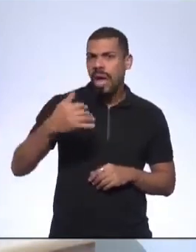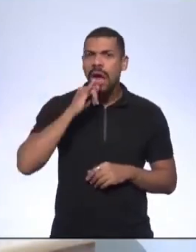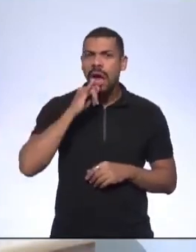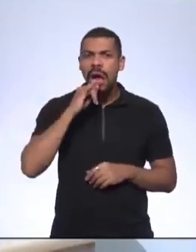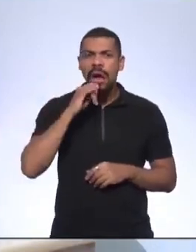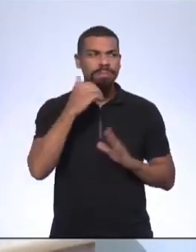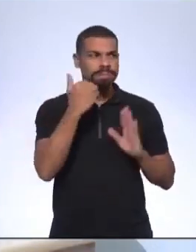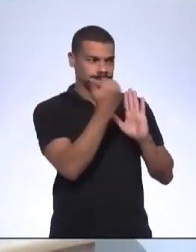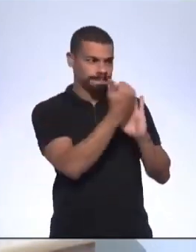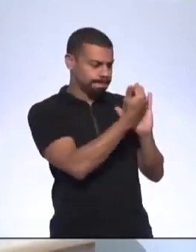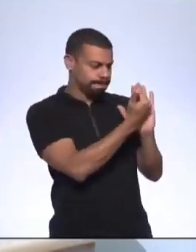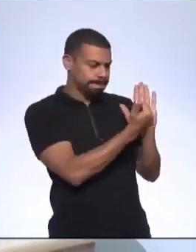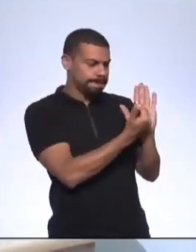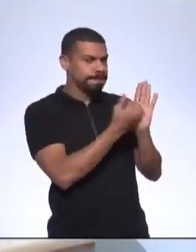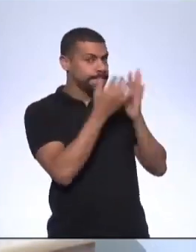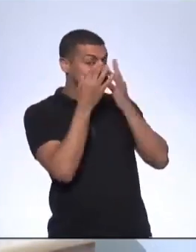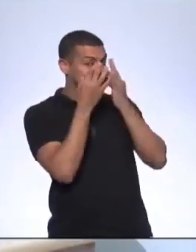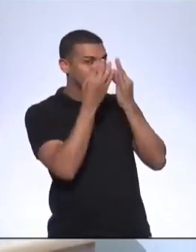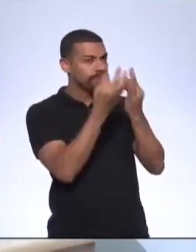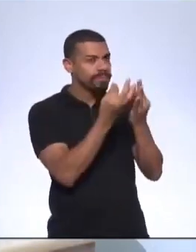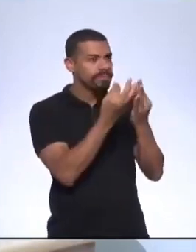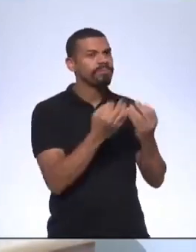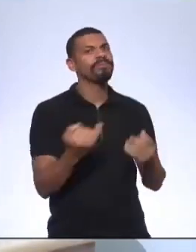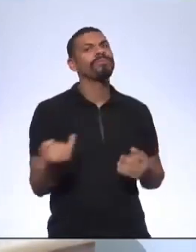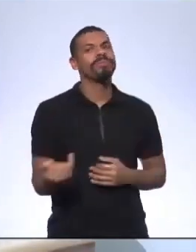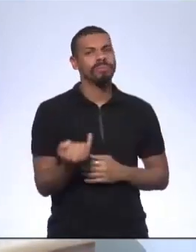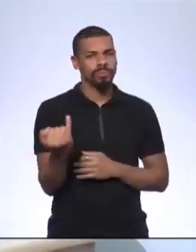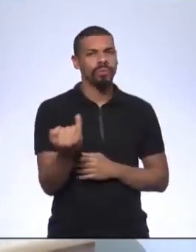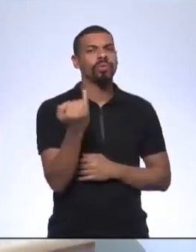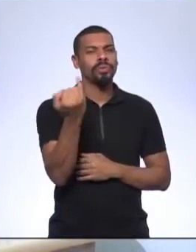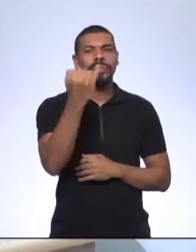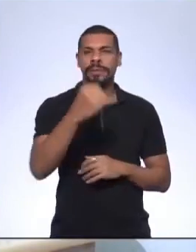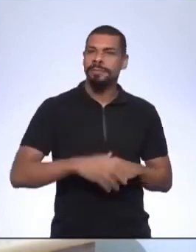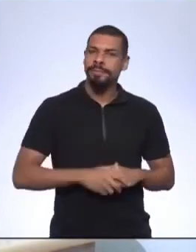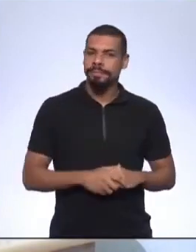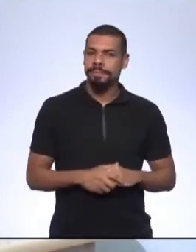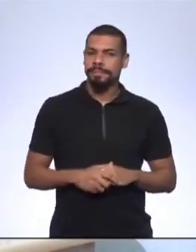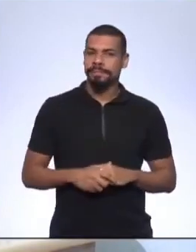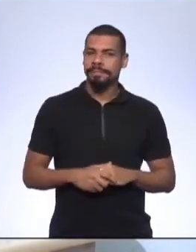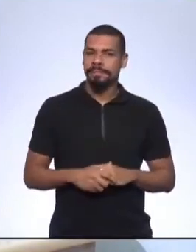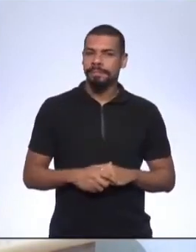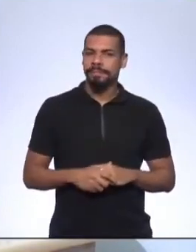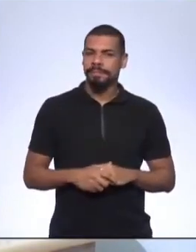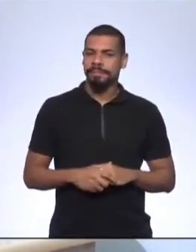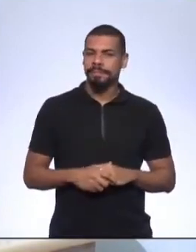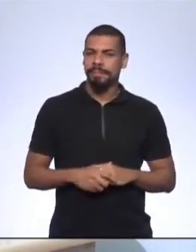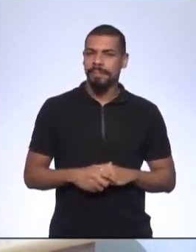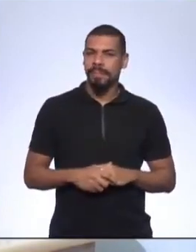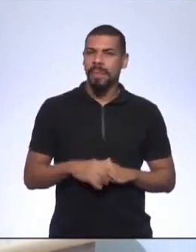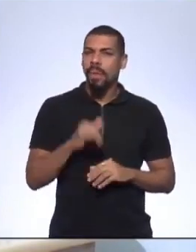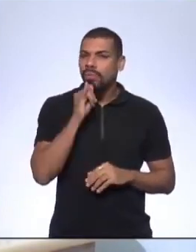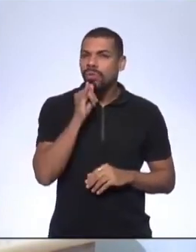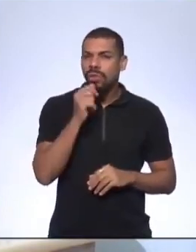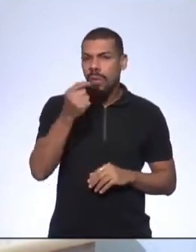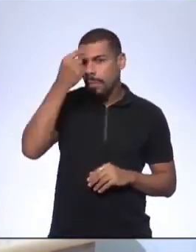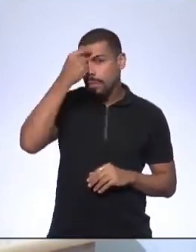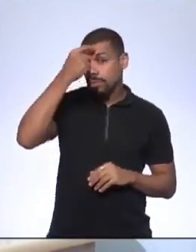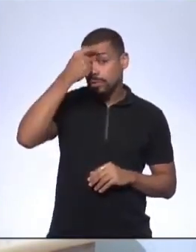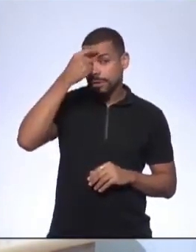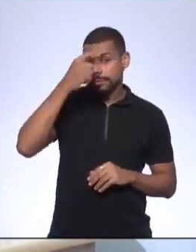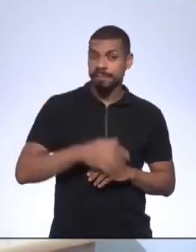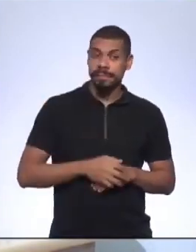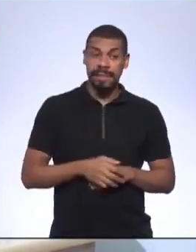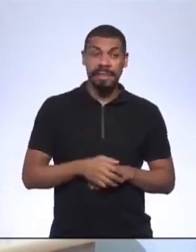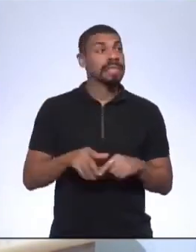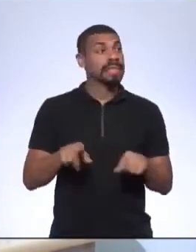ter aí uma atenção muito bem delineada, voltada, a gente tem que ter uma consciência. E